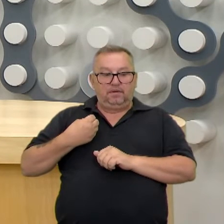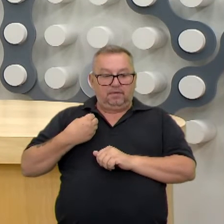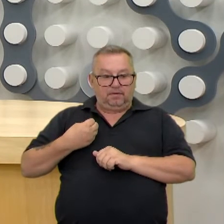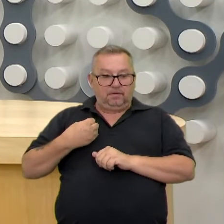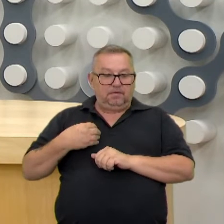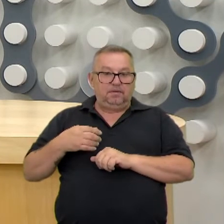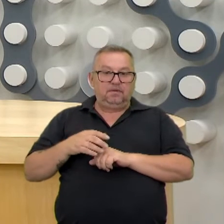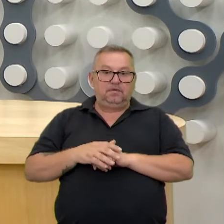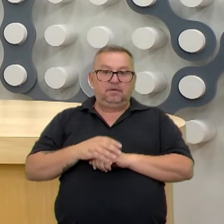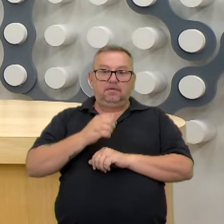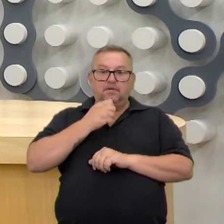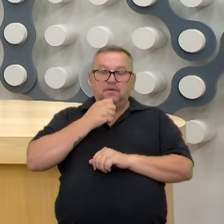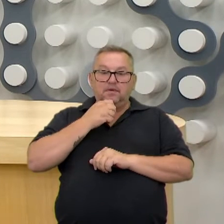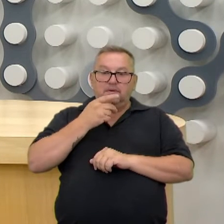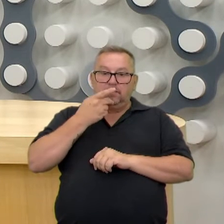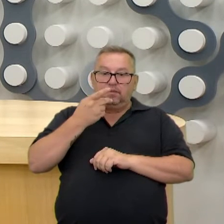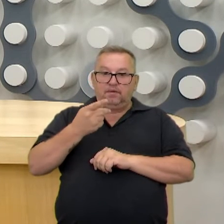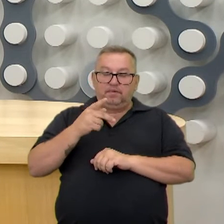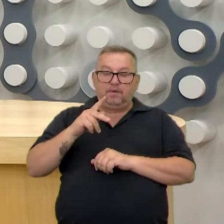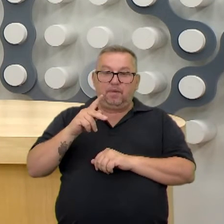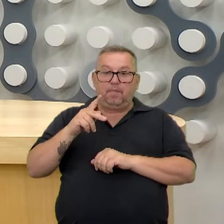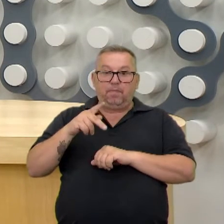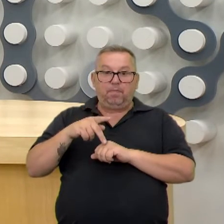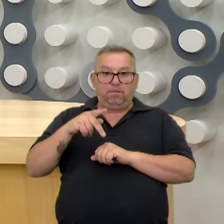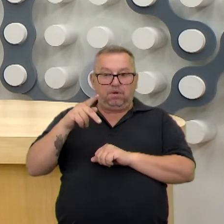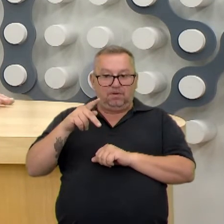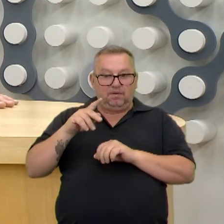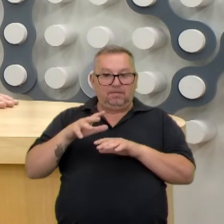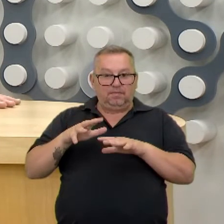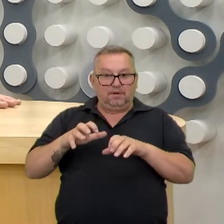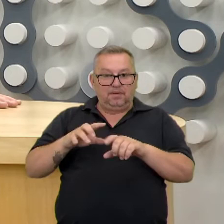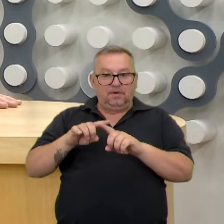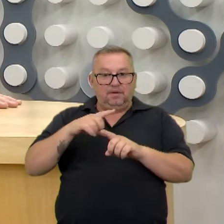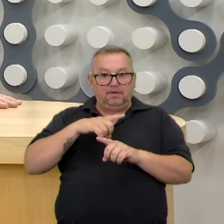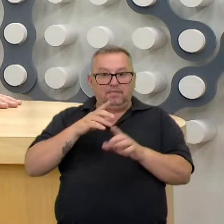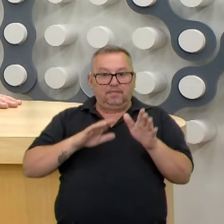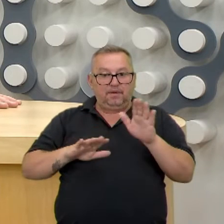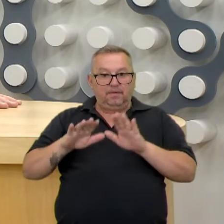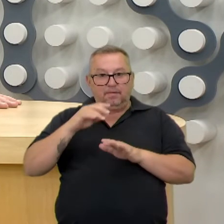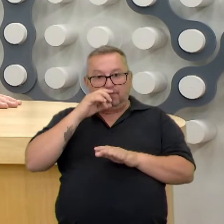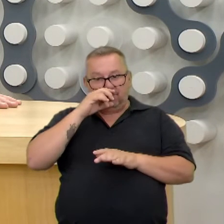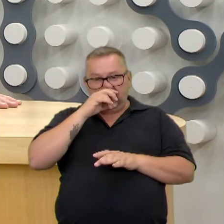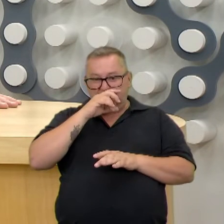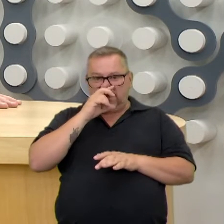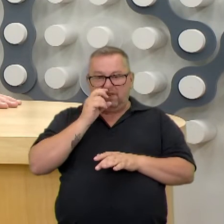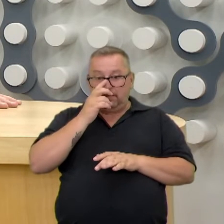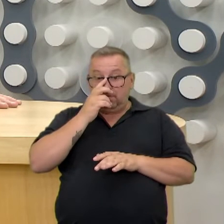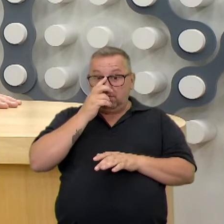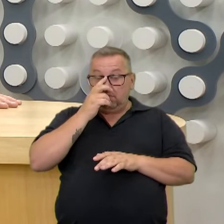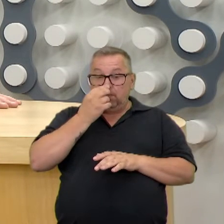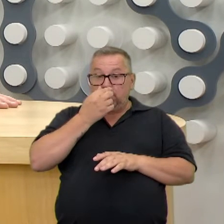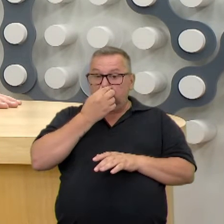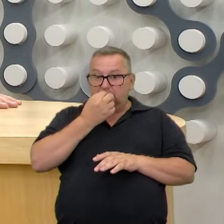que ainda não podemos nem dizer pós-pandemia, né? Nós ainda estamos nela e temos que tomar os nossos cuidados. Mas